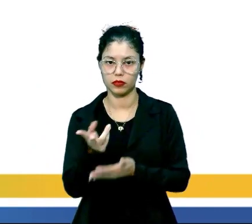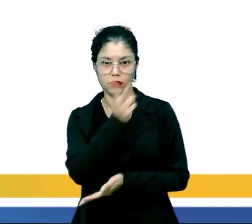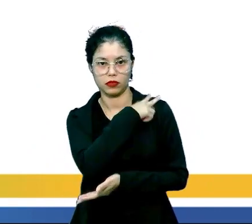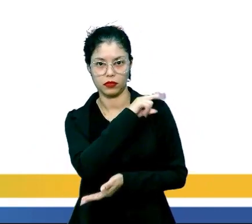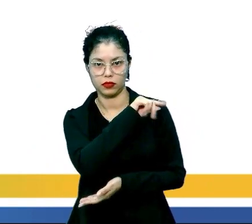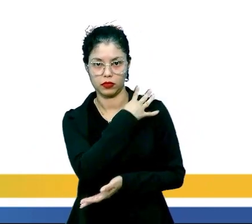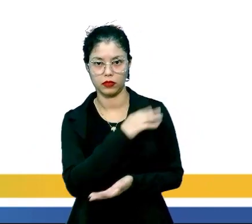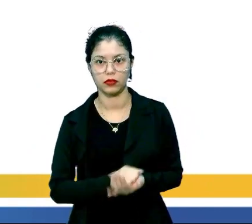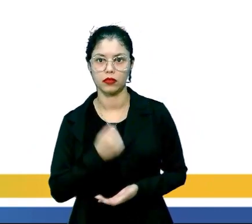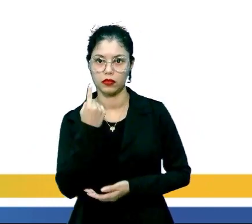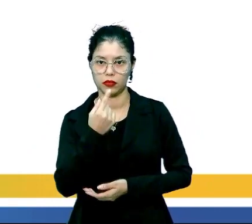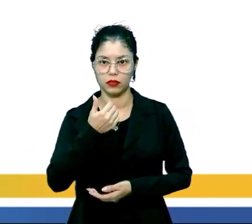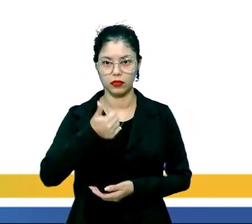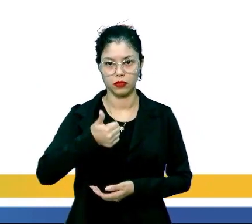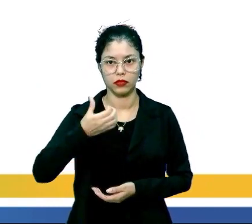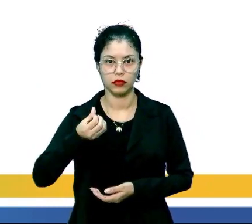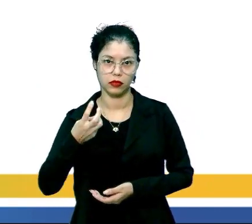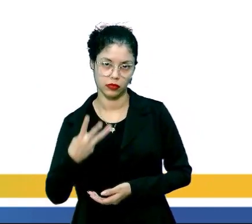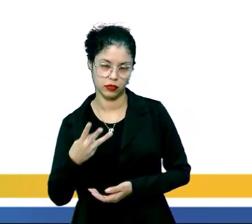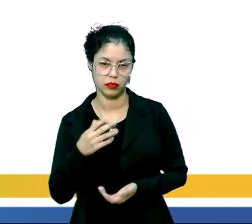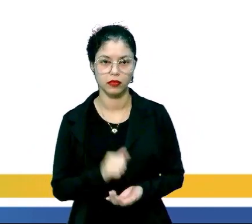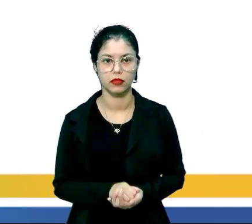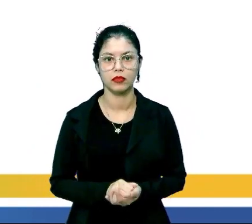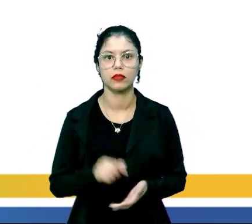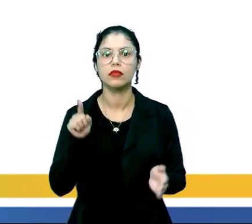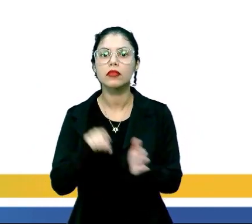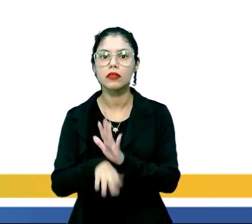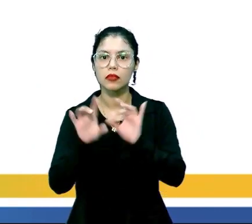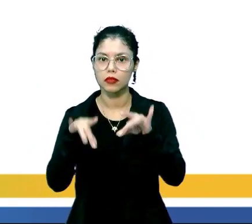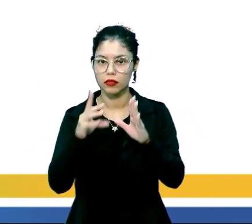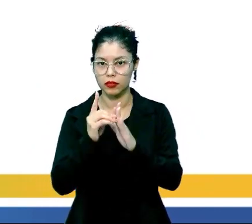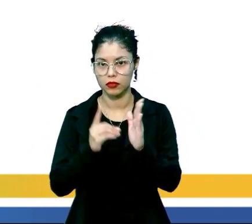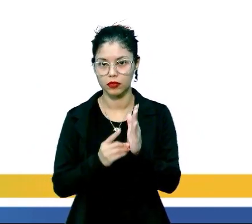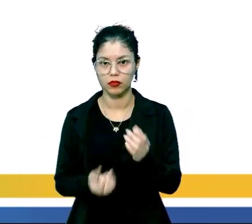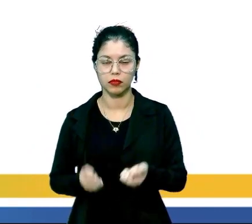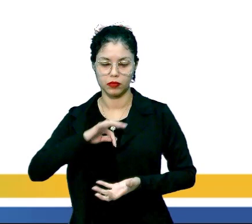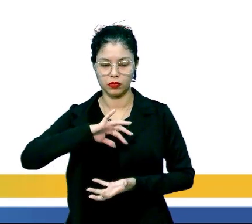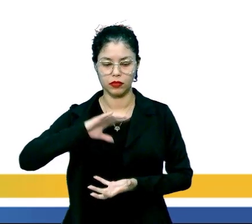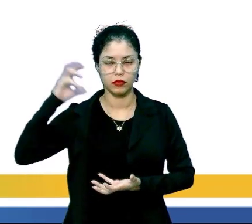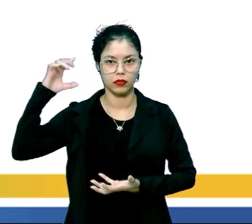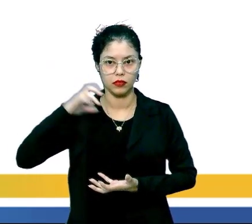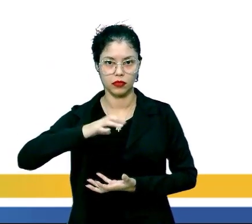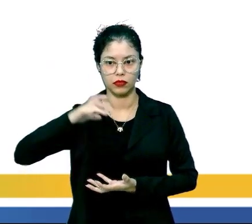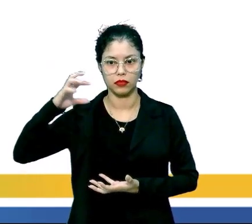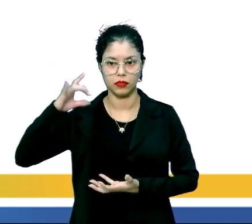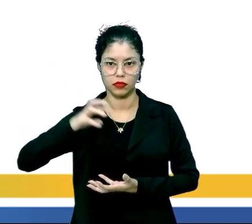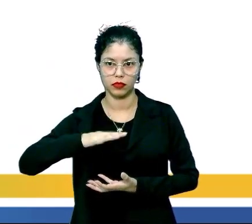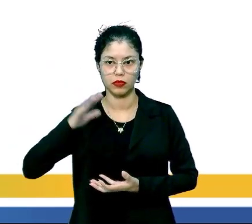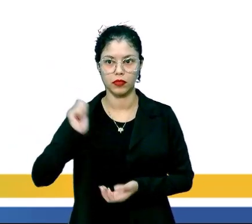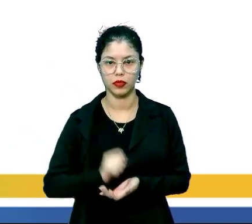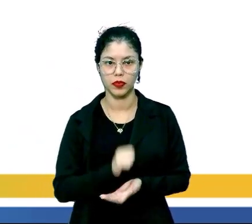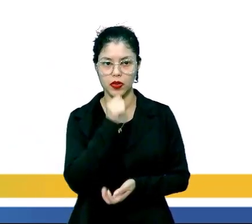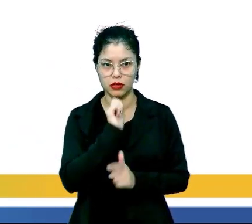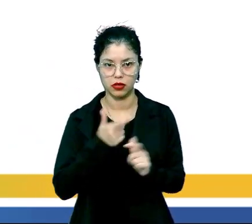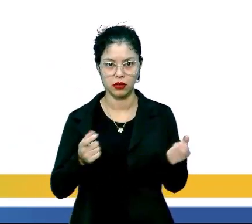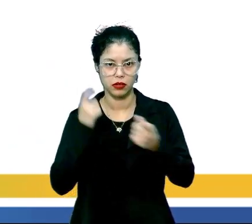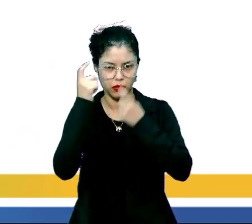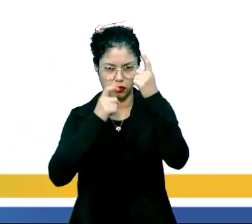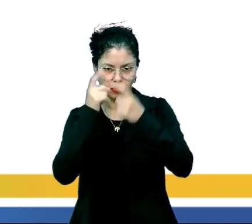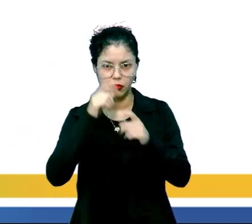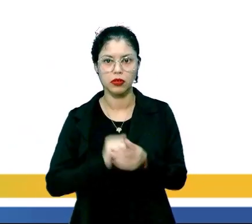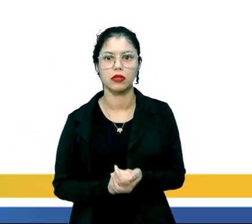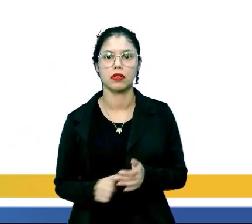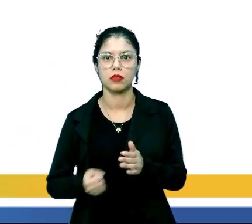lá na página 163. A questão vai dizer o seguinte, ó. Nas últimas décadas, o efeito estufa tem se intensificado de maneira